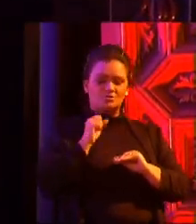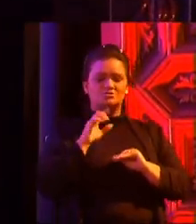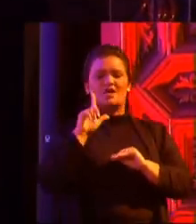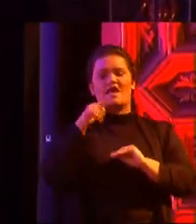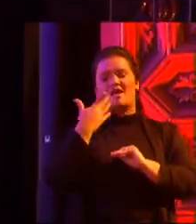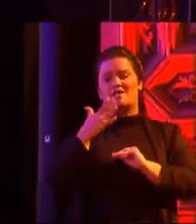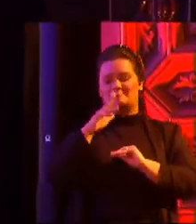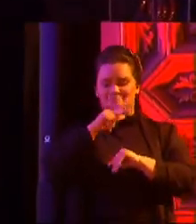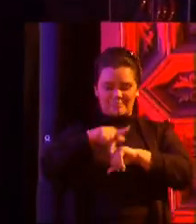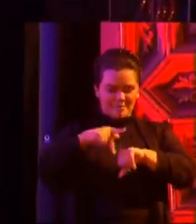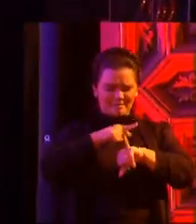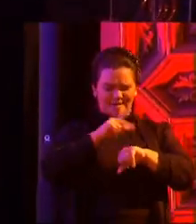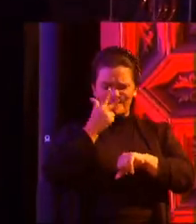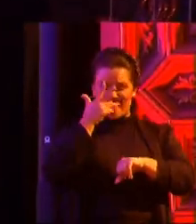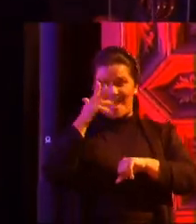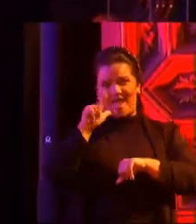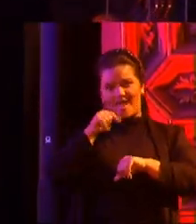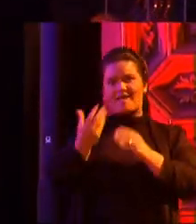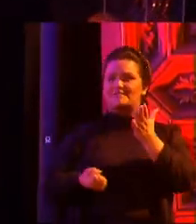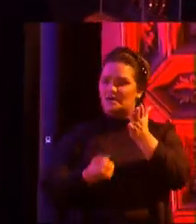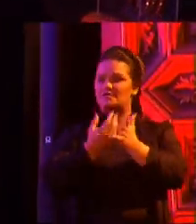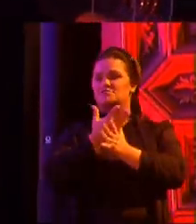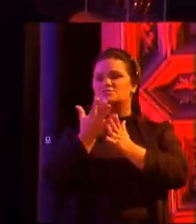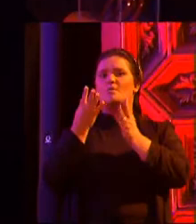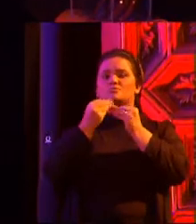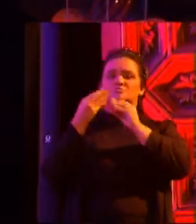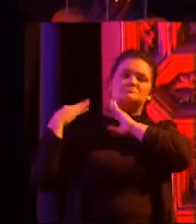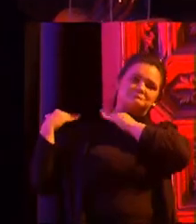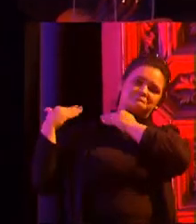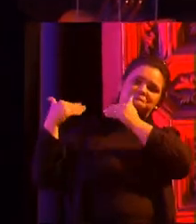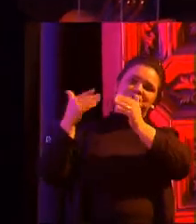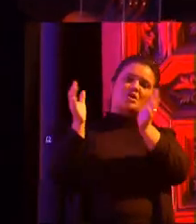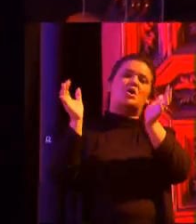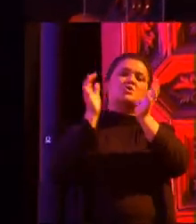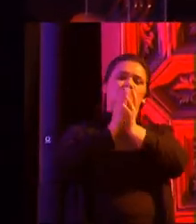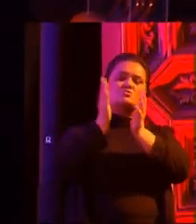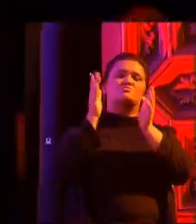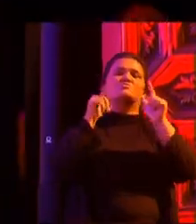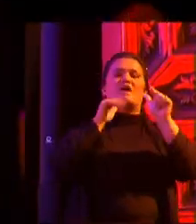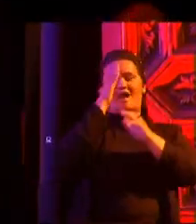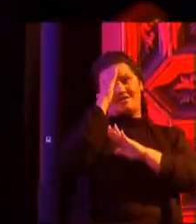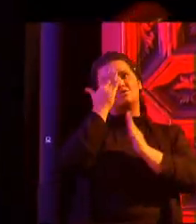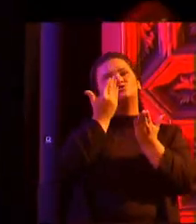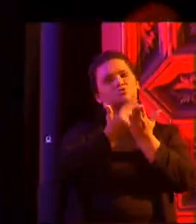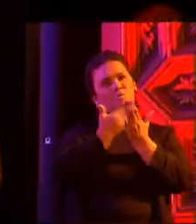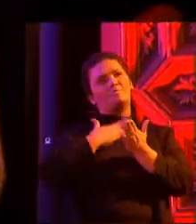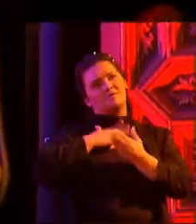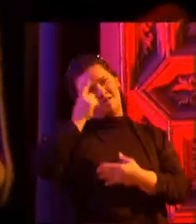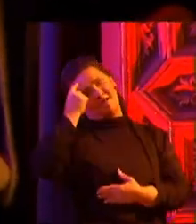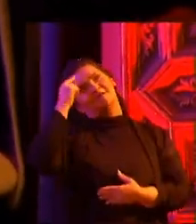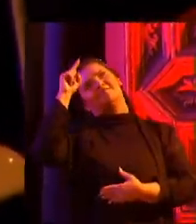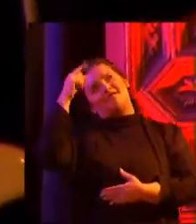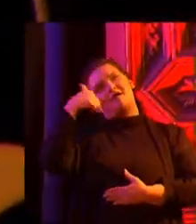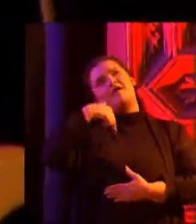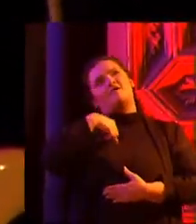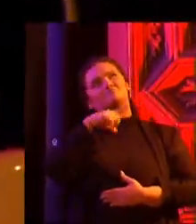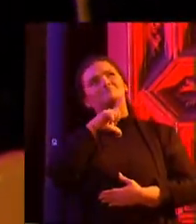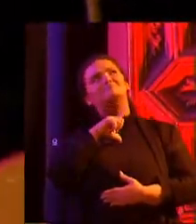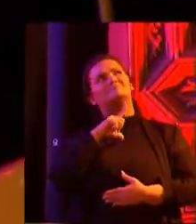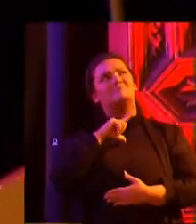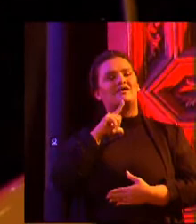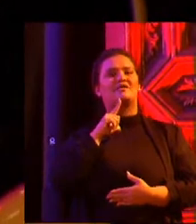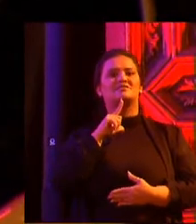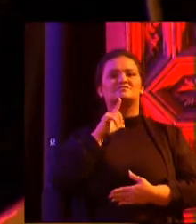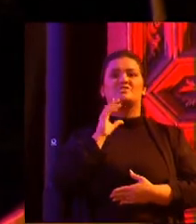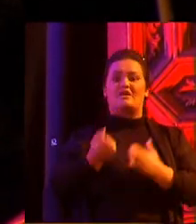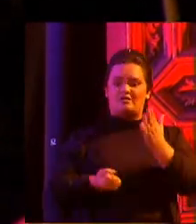criação de muita gente que veio comigo trabalhar, que acreditou no que, na ideia que eu tive de ter um coro